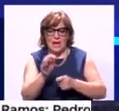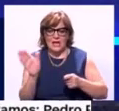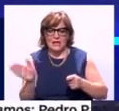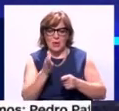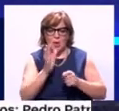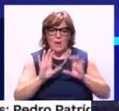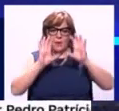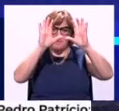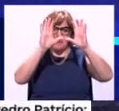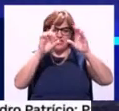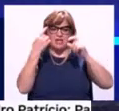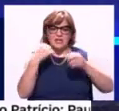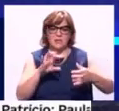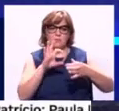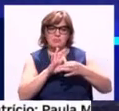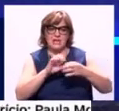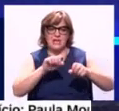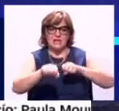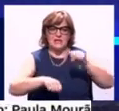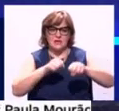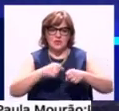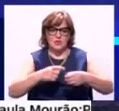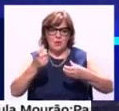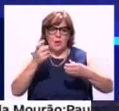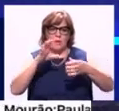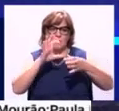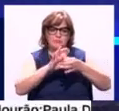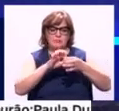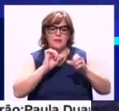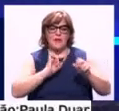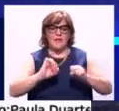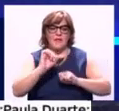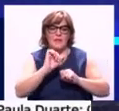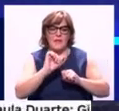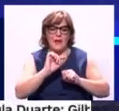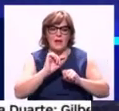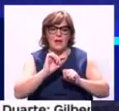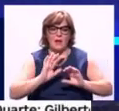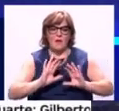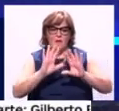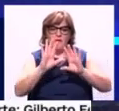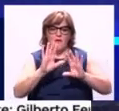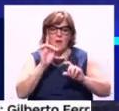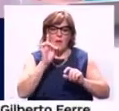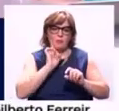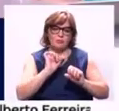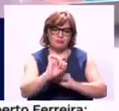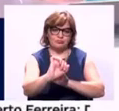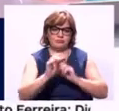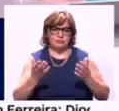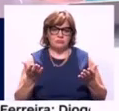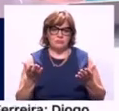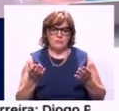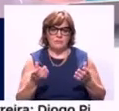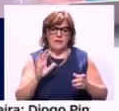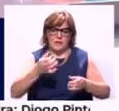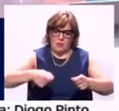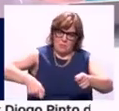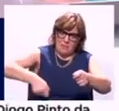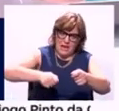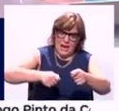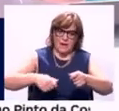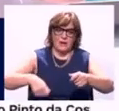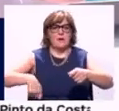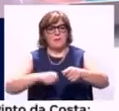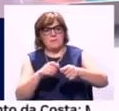patins, handball, basquetebol, depois temos uma parceria no ciclismo e uma parceria no voleibol feminino. No bilhar também. É,